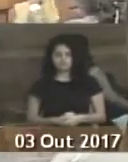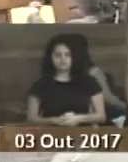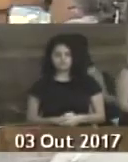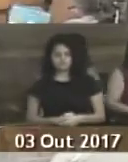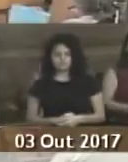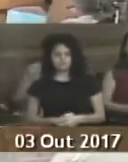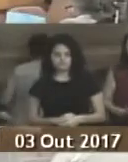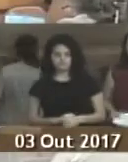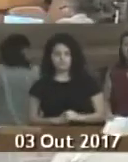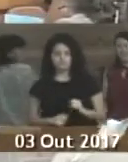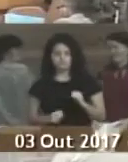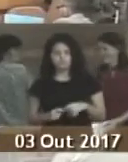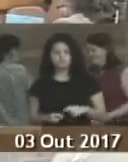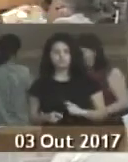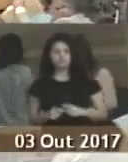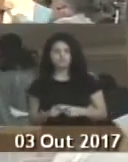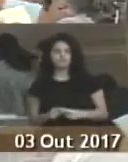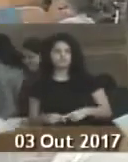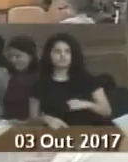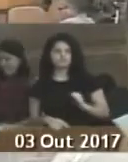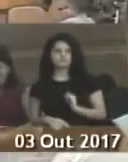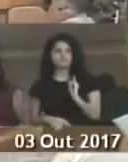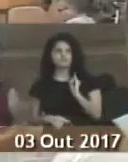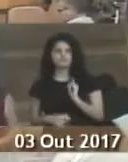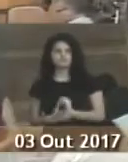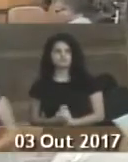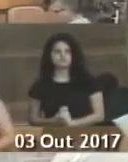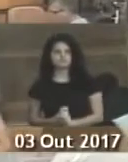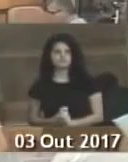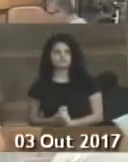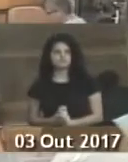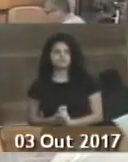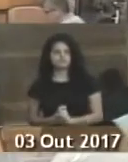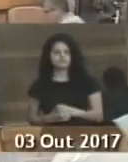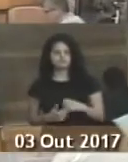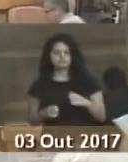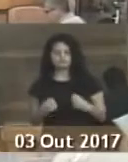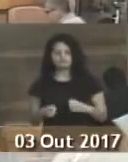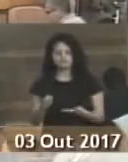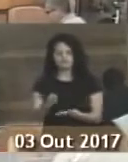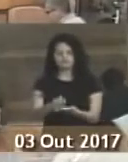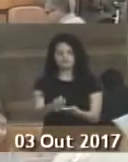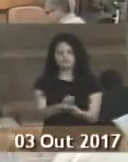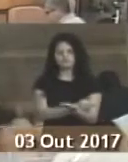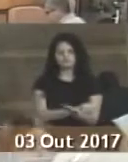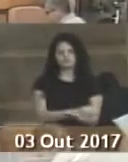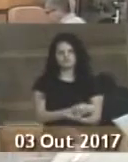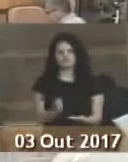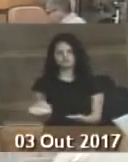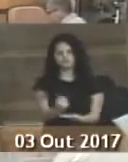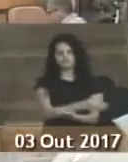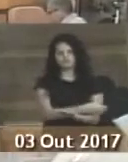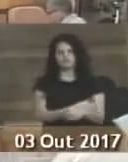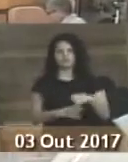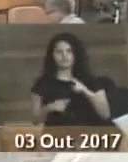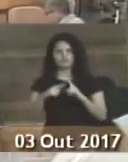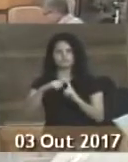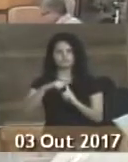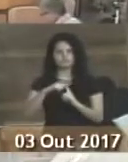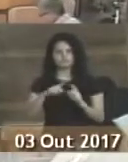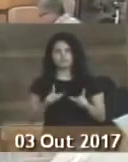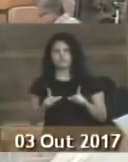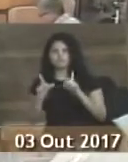da informatização, né, do sistema legislativo, nós tivemos que tirar a cruz aqui de trás para a colocação